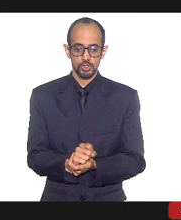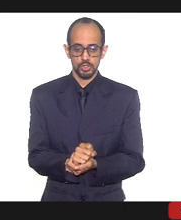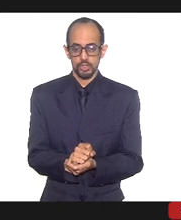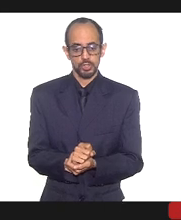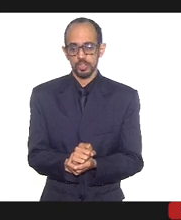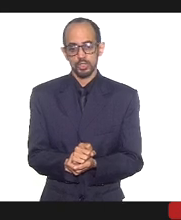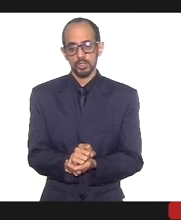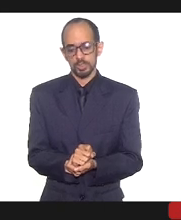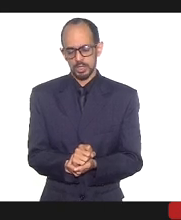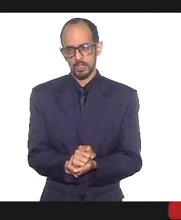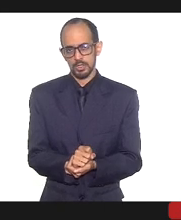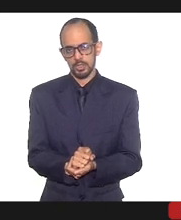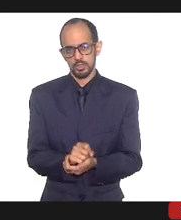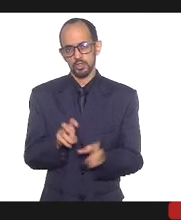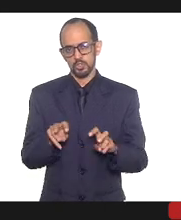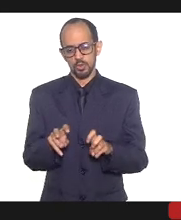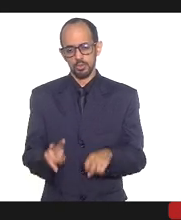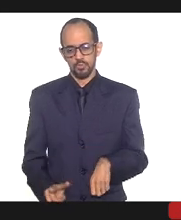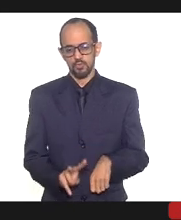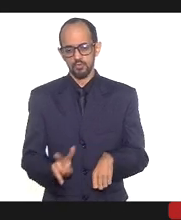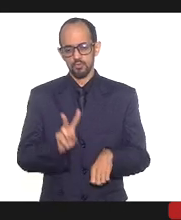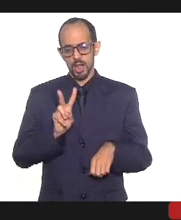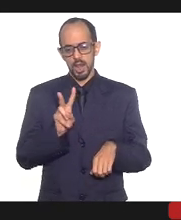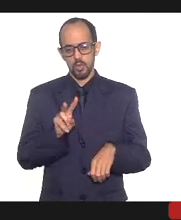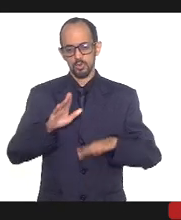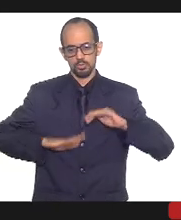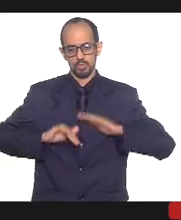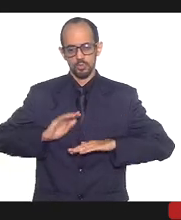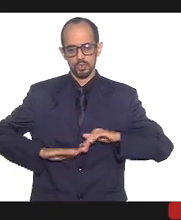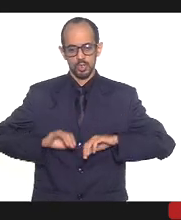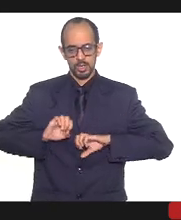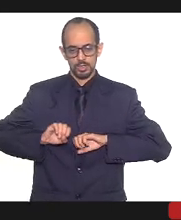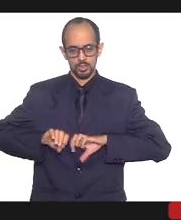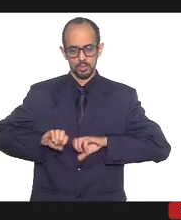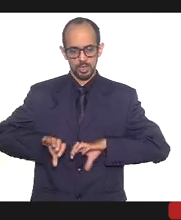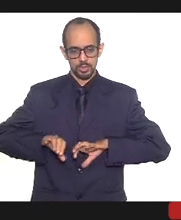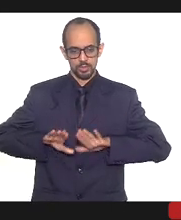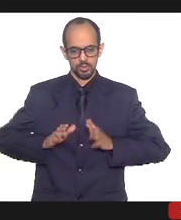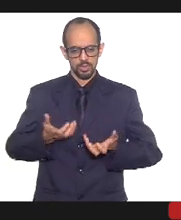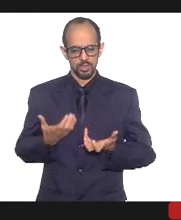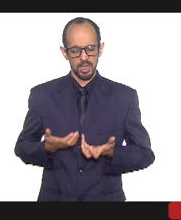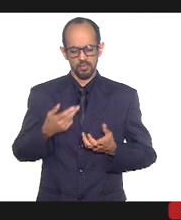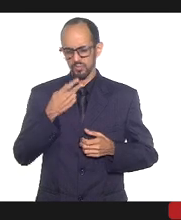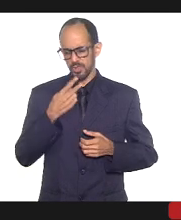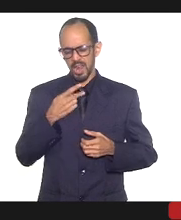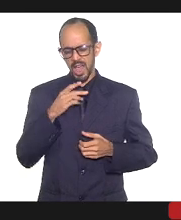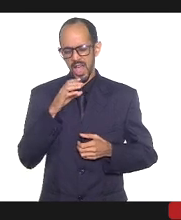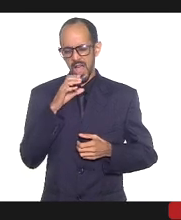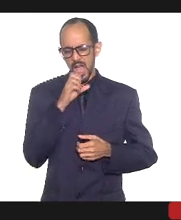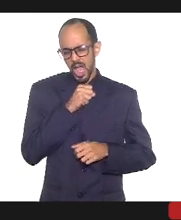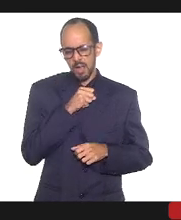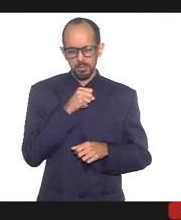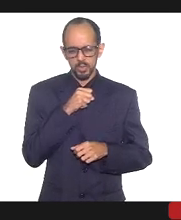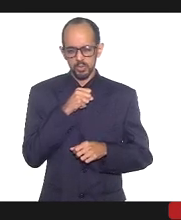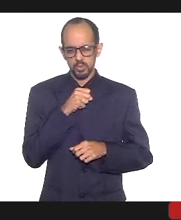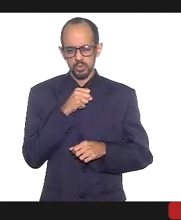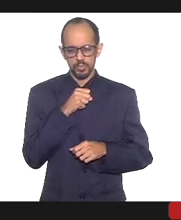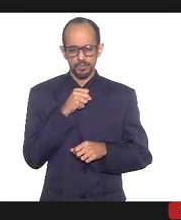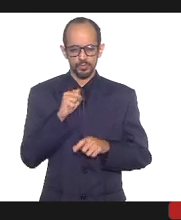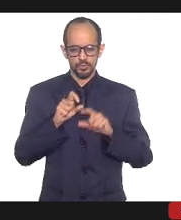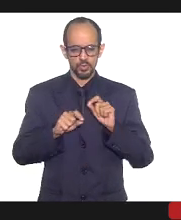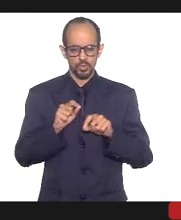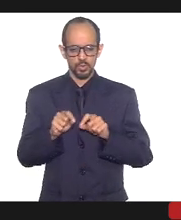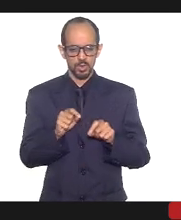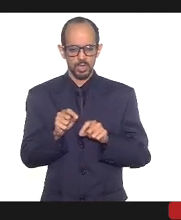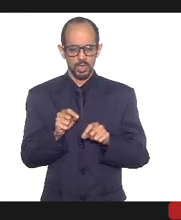no que diz respeito à valorização dos profissionais de educação. E queria fazer algumas colocações aqui muito breve. Primeiro, destacar